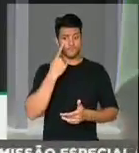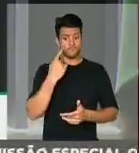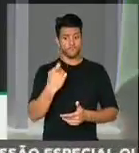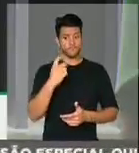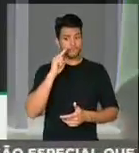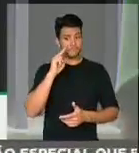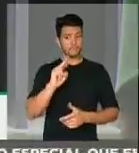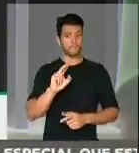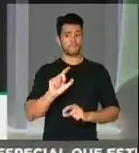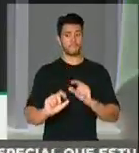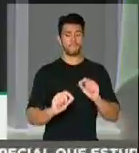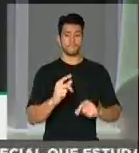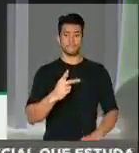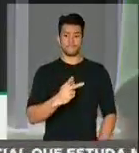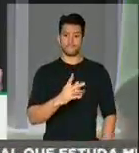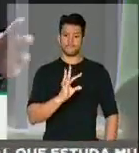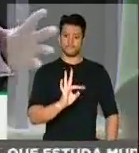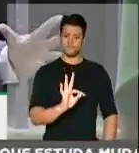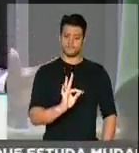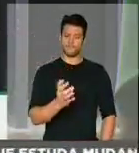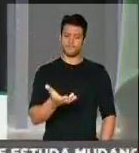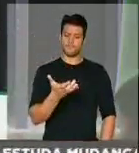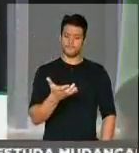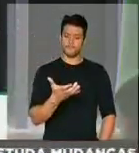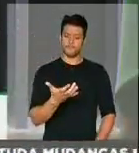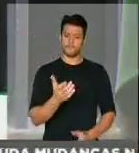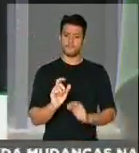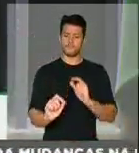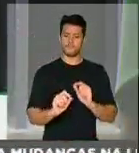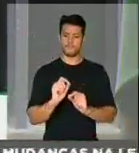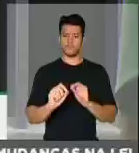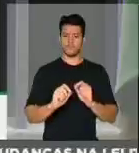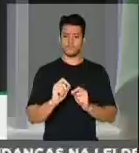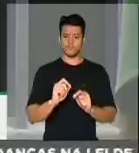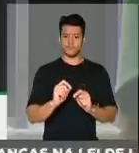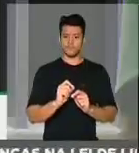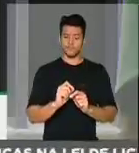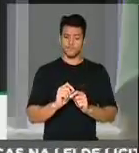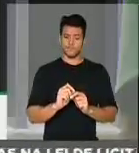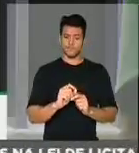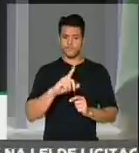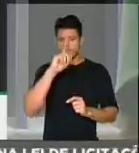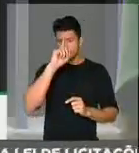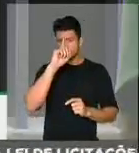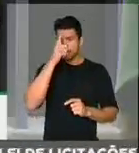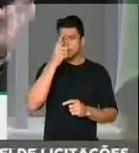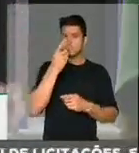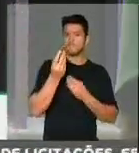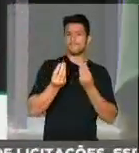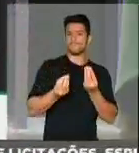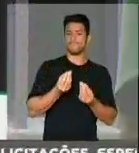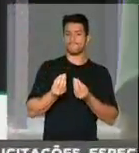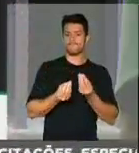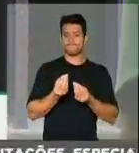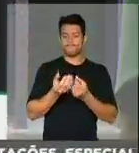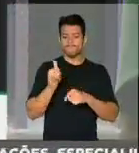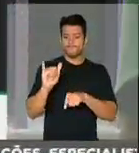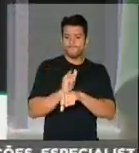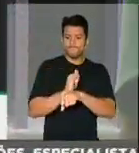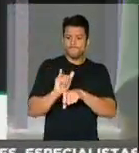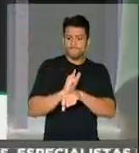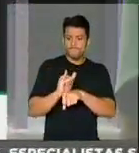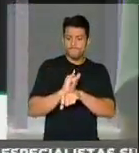PT de criar um argumento, de criar um artifício